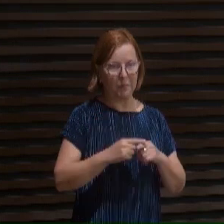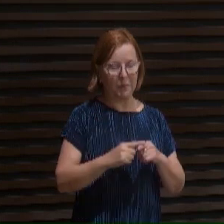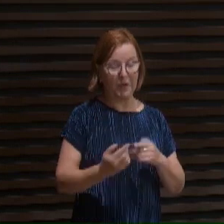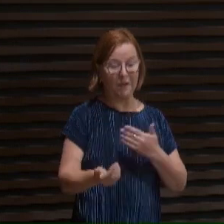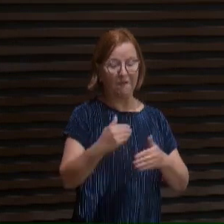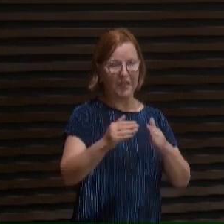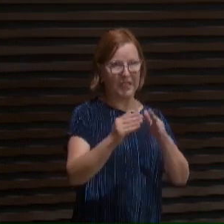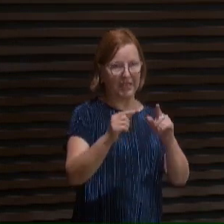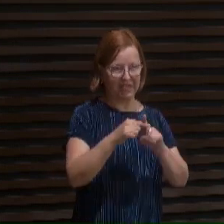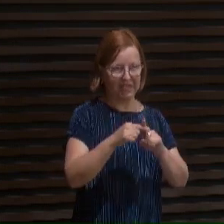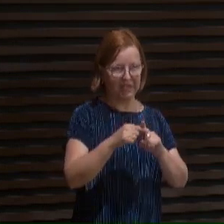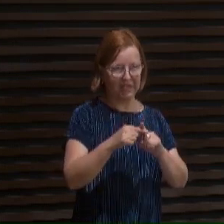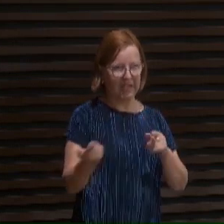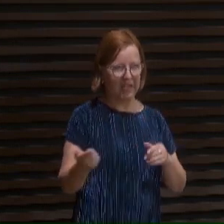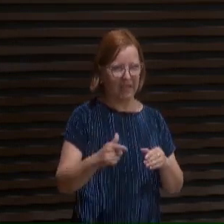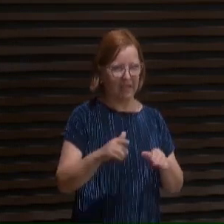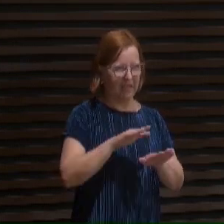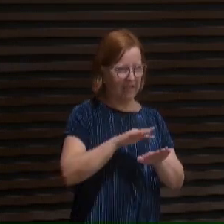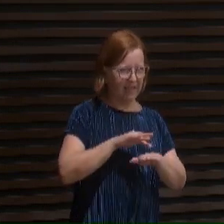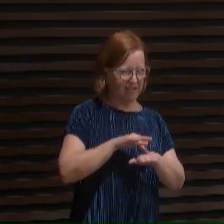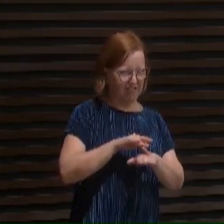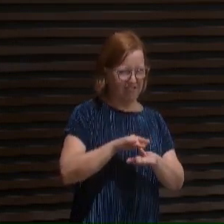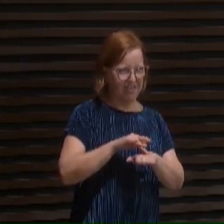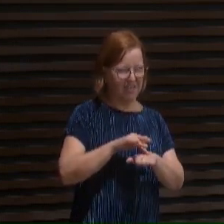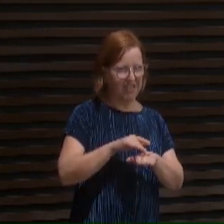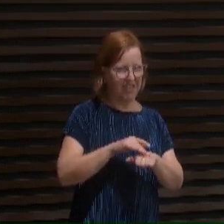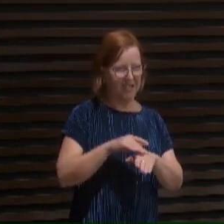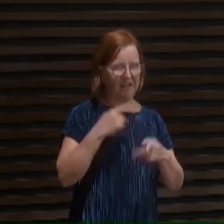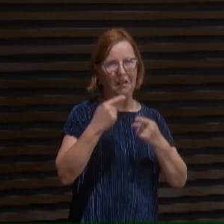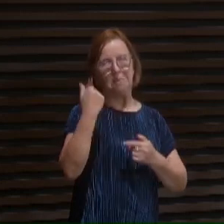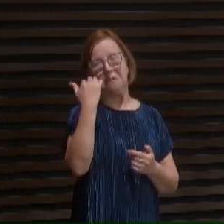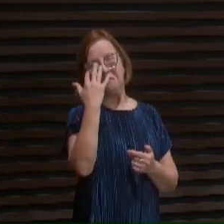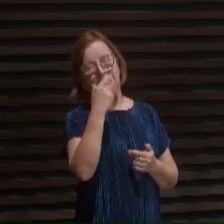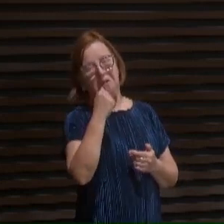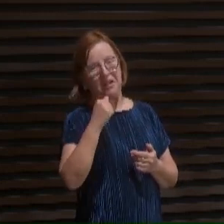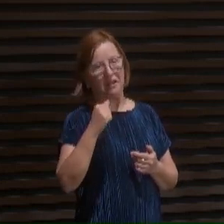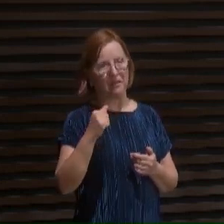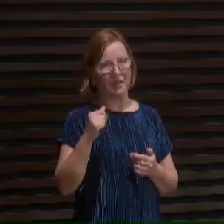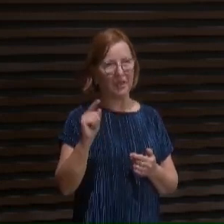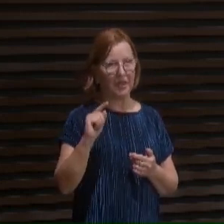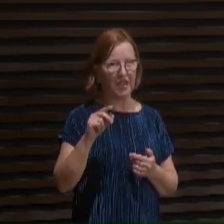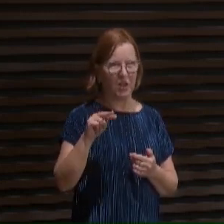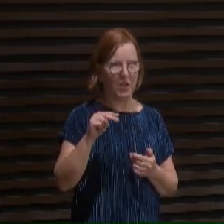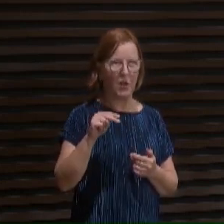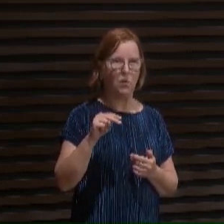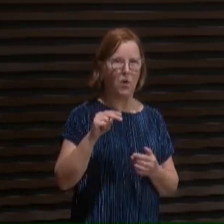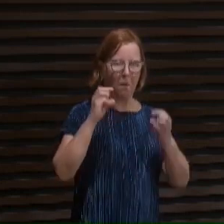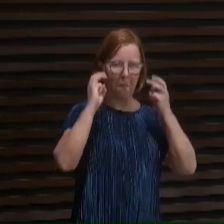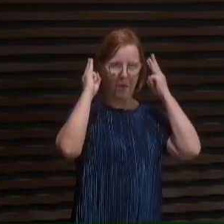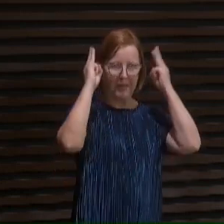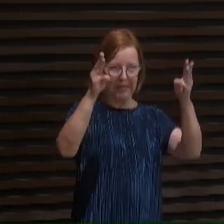eles falam bem, são eloquentes. Não são como Moisés, que era tati-bitati.